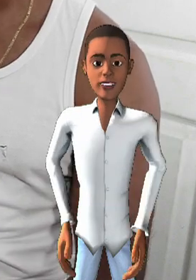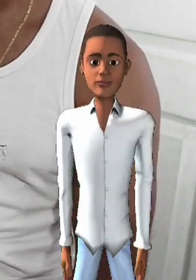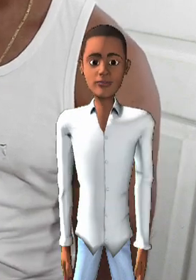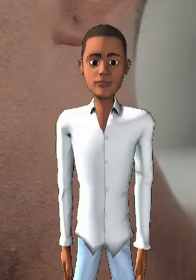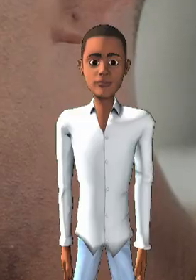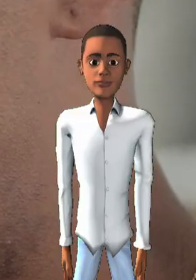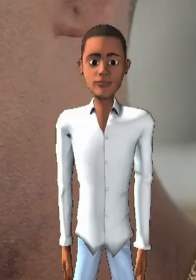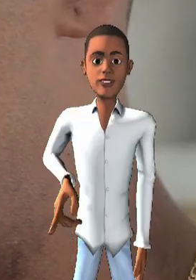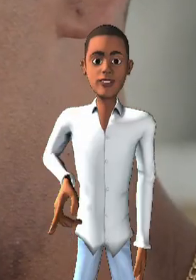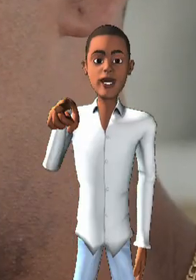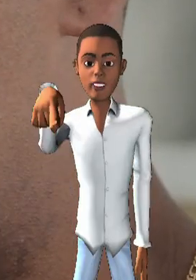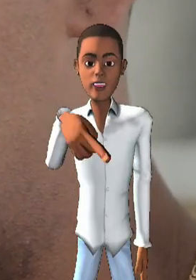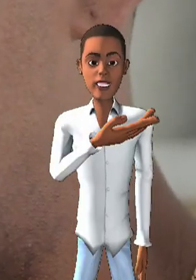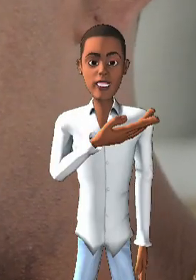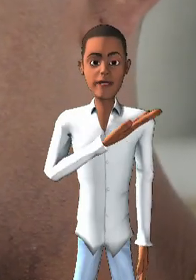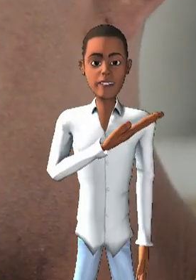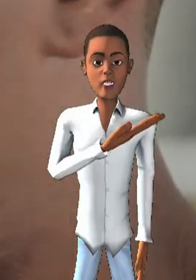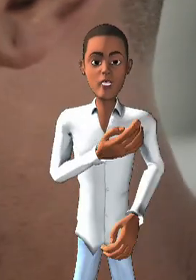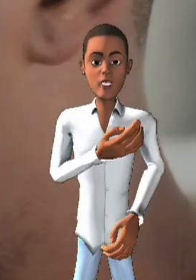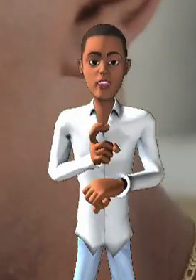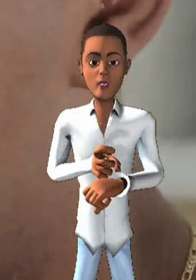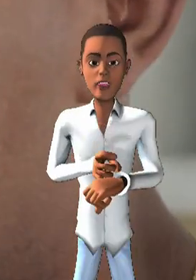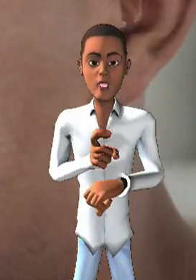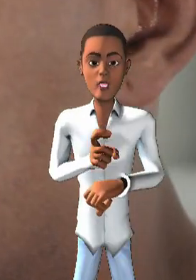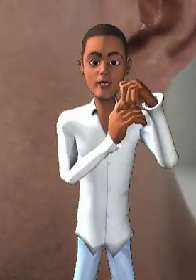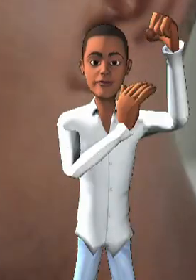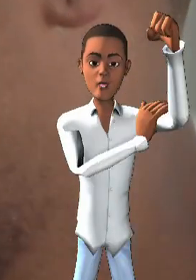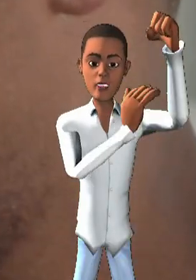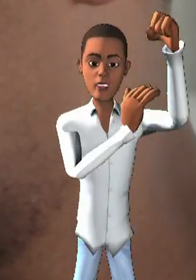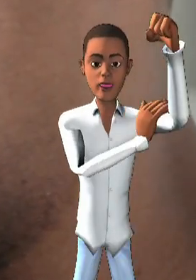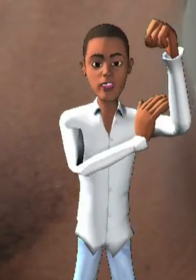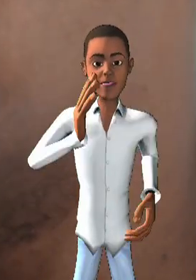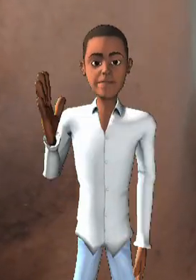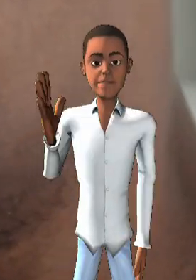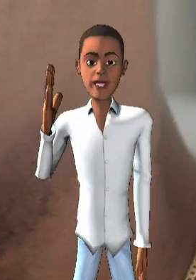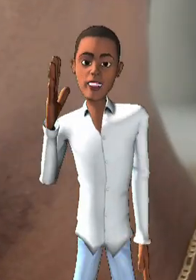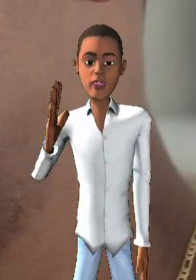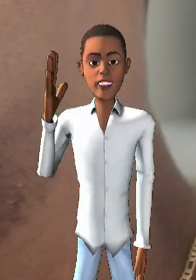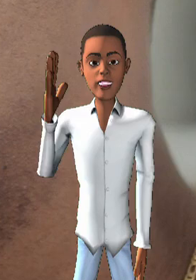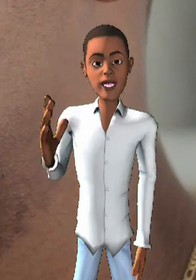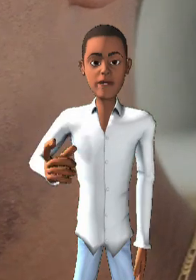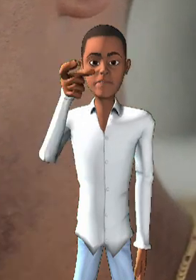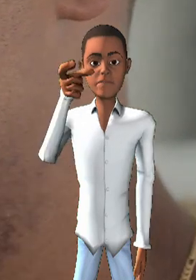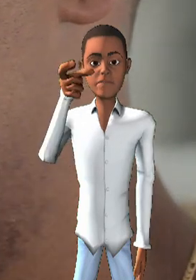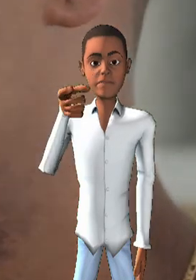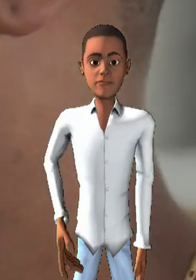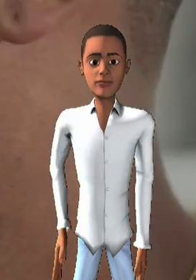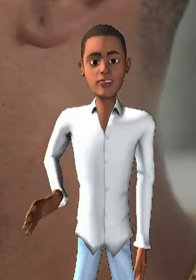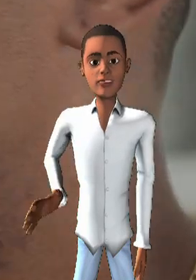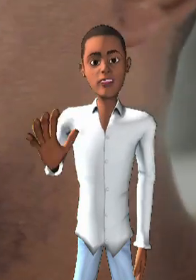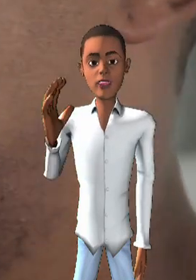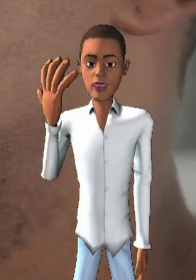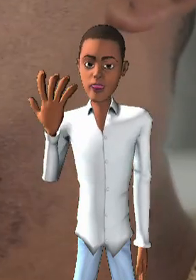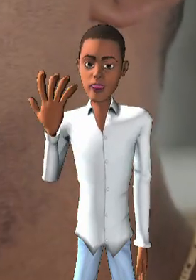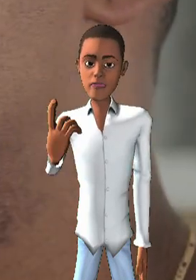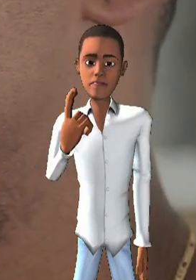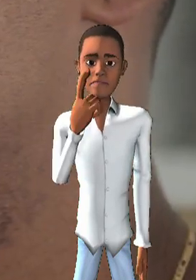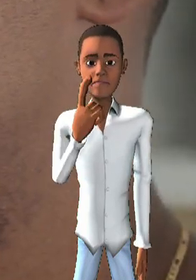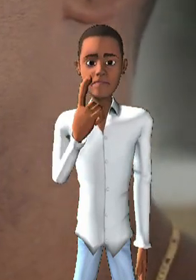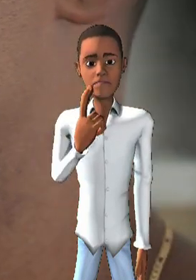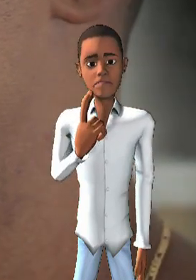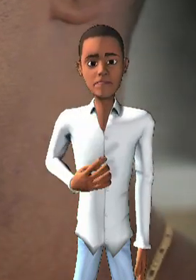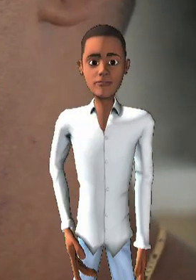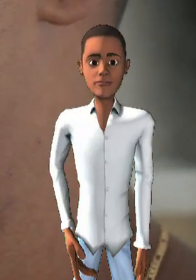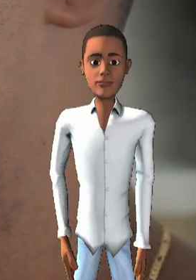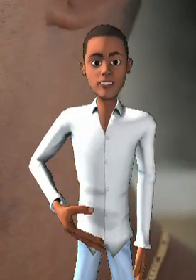isso, de ver que aquele amigo ali, aquele cara ali, duvido ele estar chorando, daqui a pouquinho aquele durão tava